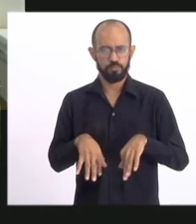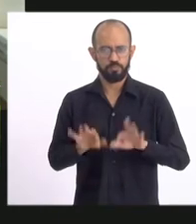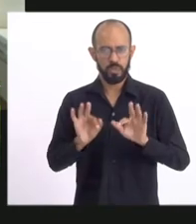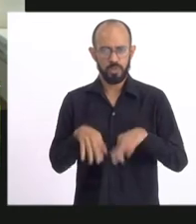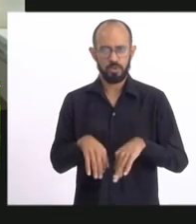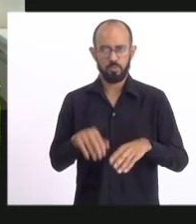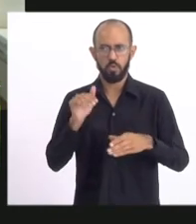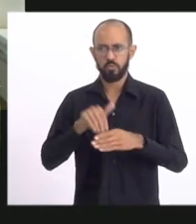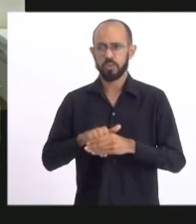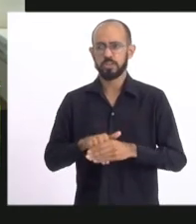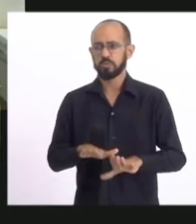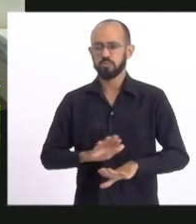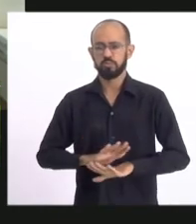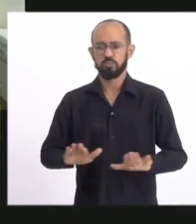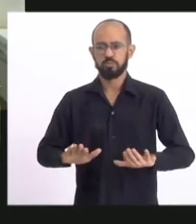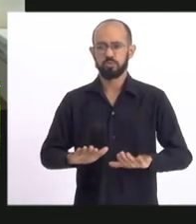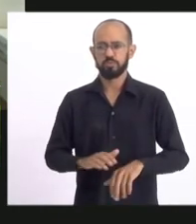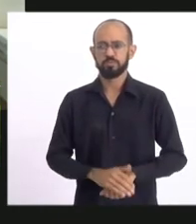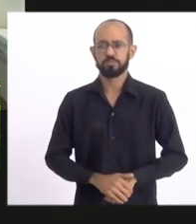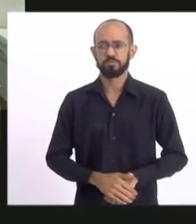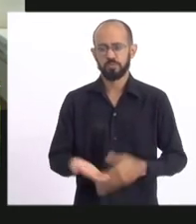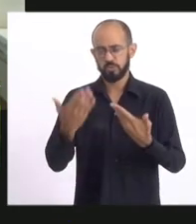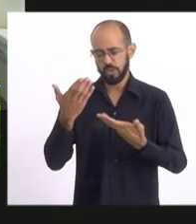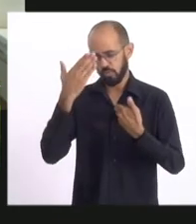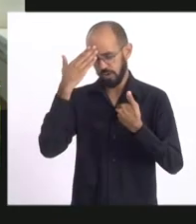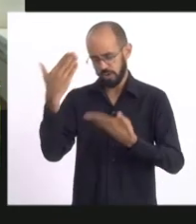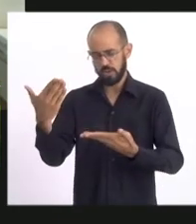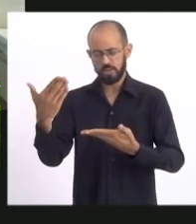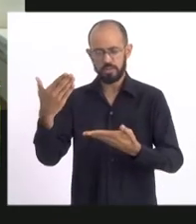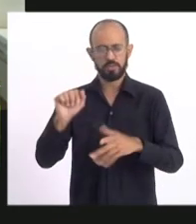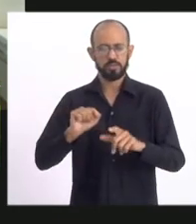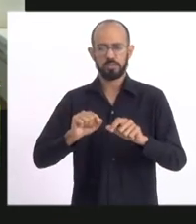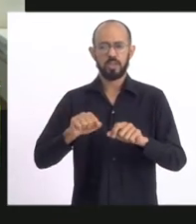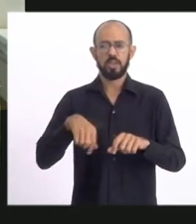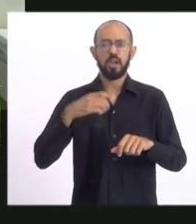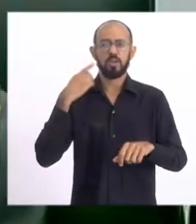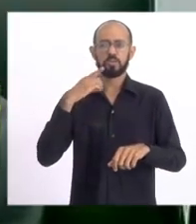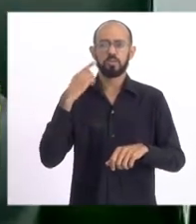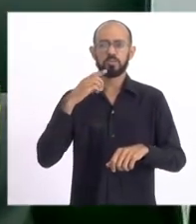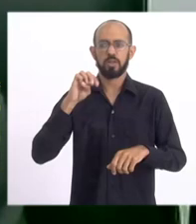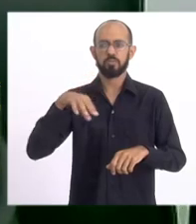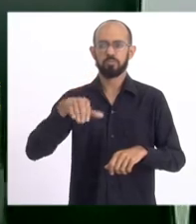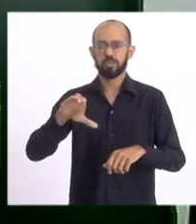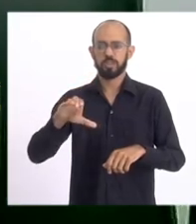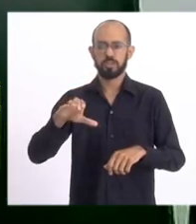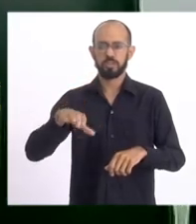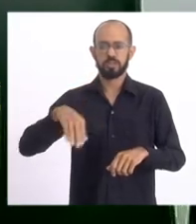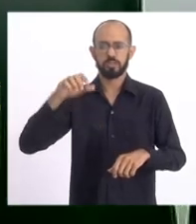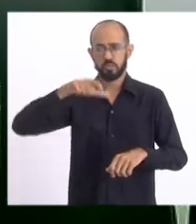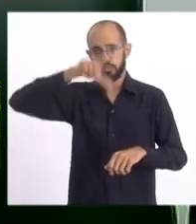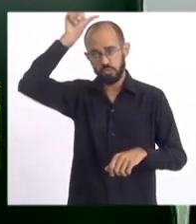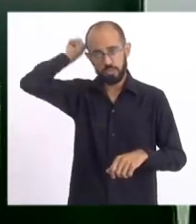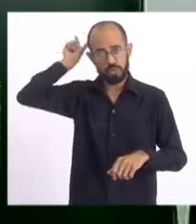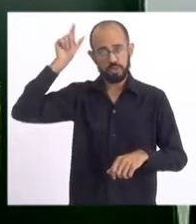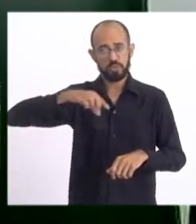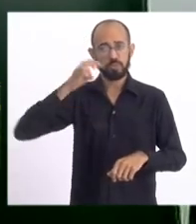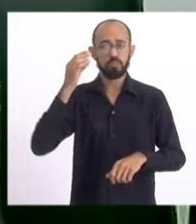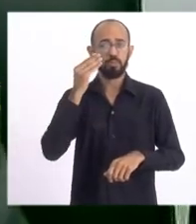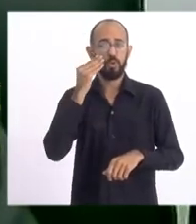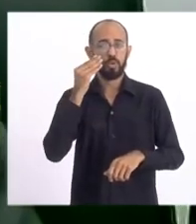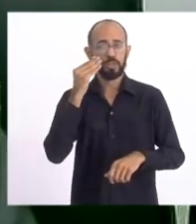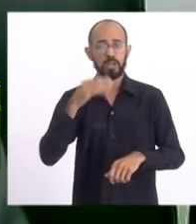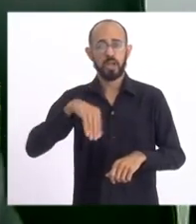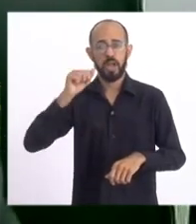Acabou a chuteada 12. Quero agradecer aí aos deputado Mink, deputado Luiz, deputada Mônica, Valdec, deputado